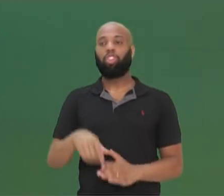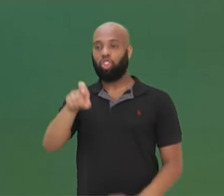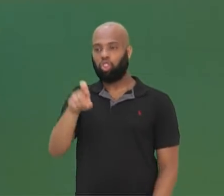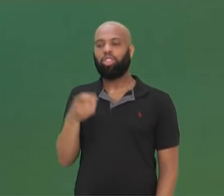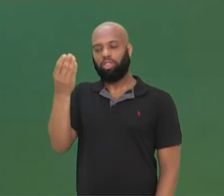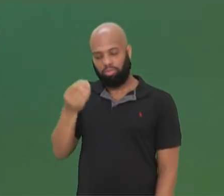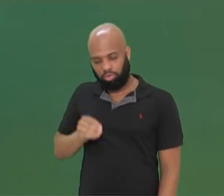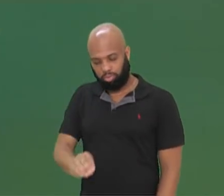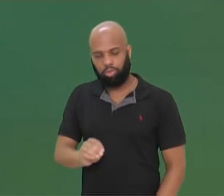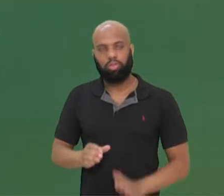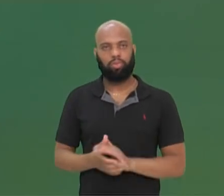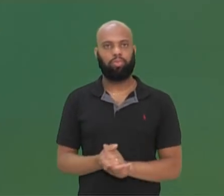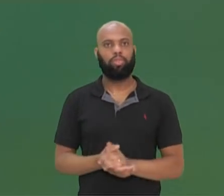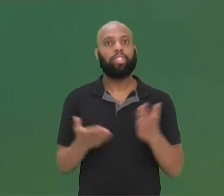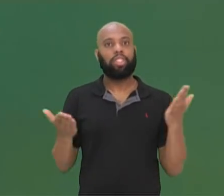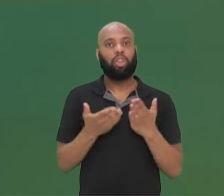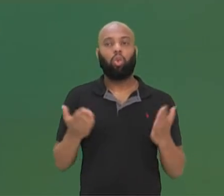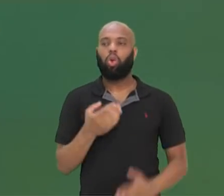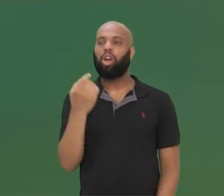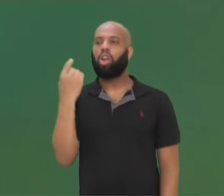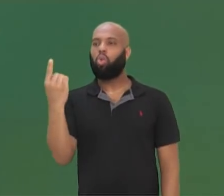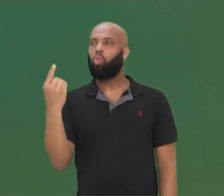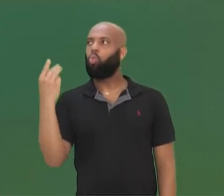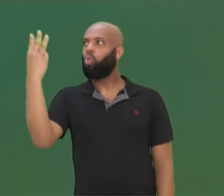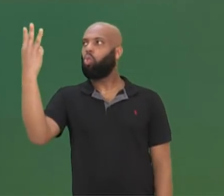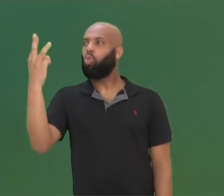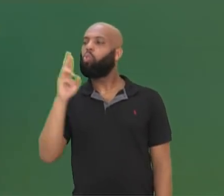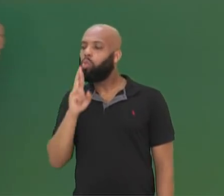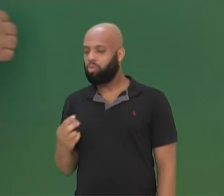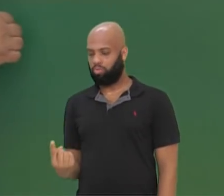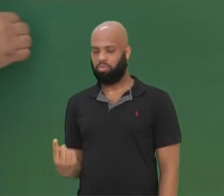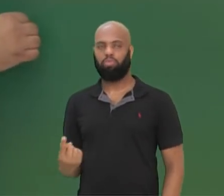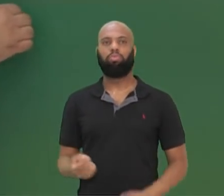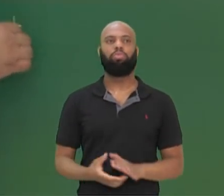x. E 1 ao cubo é 1.